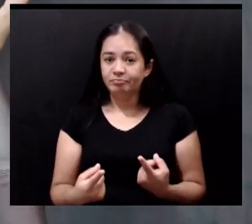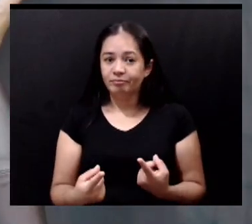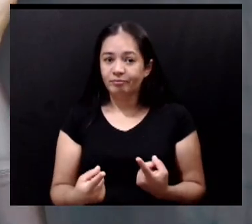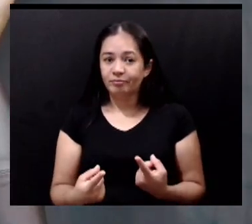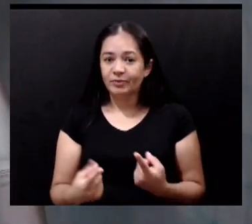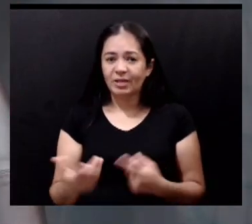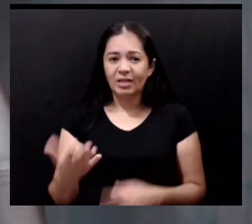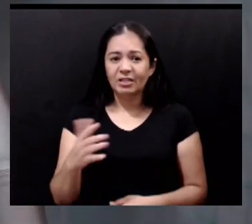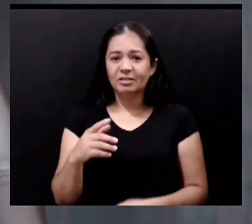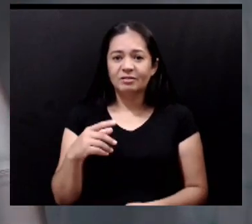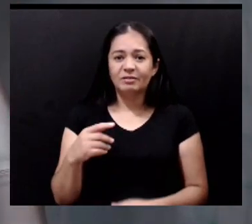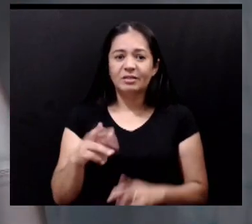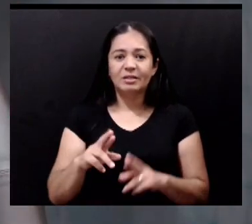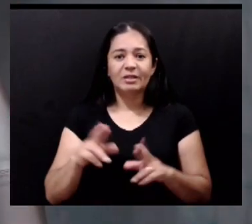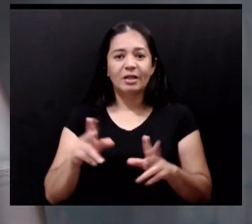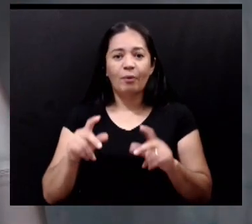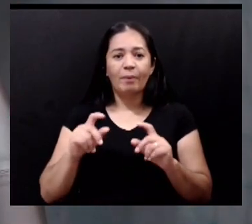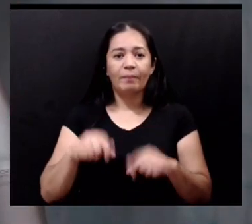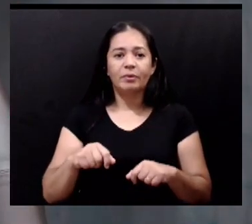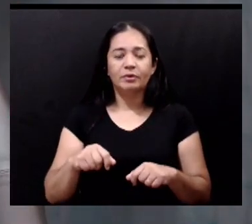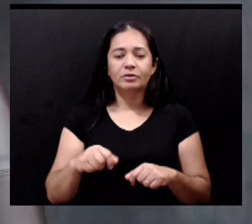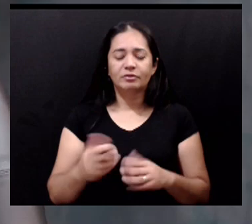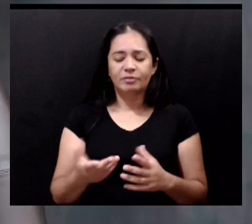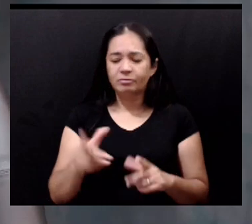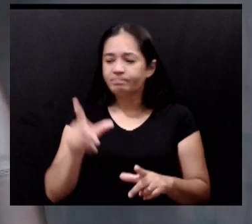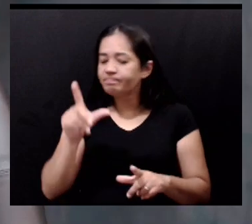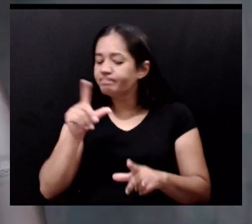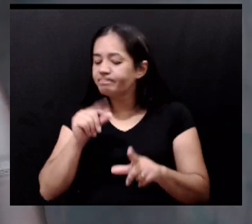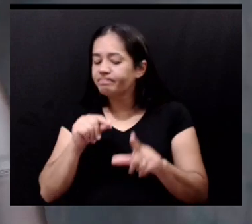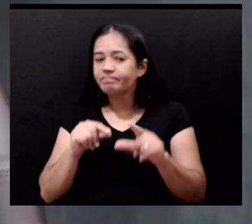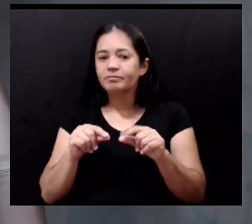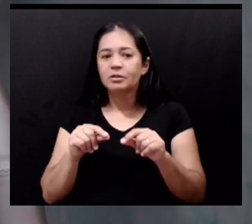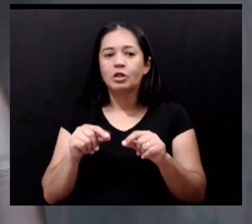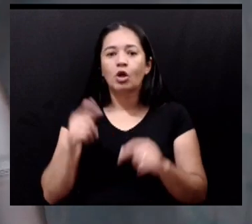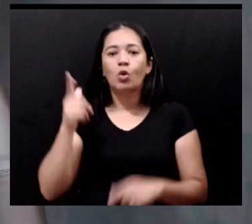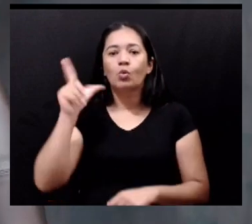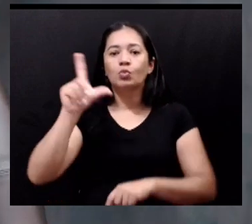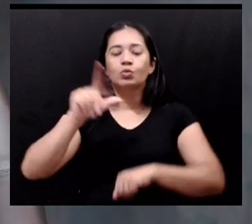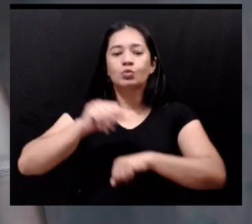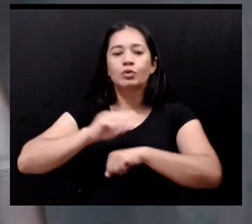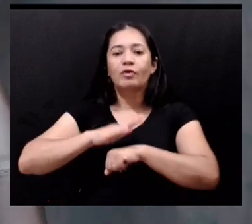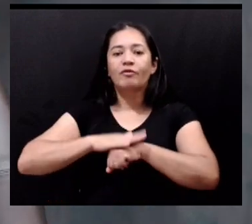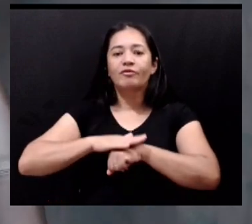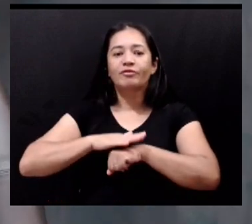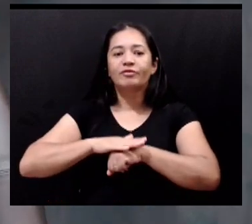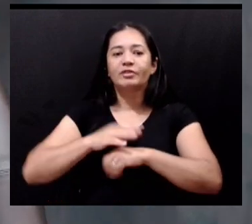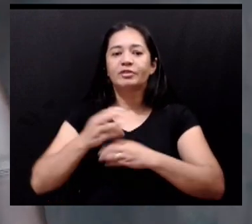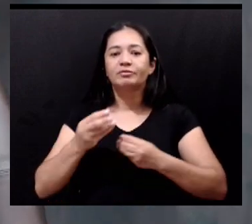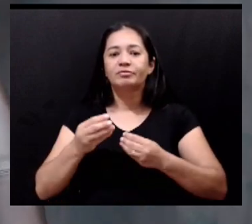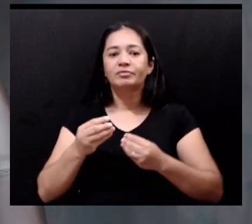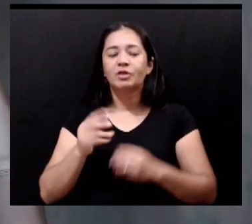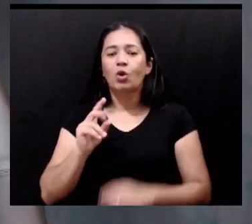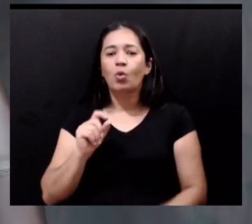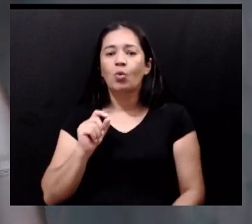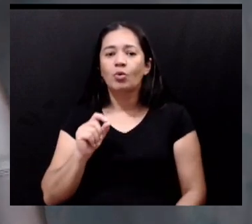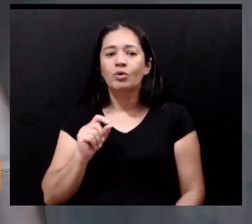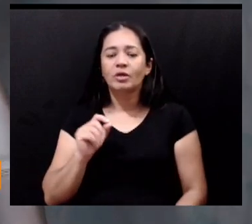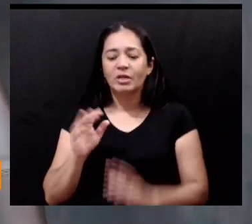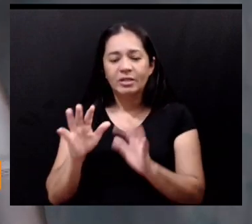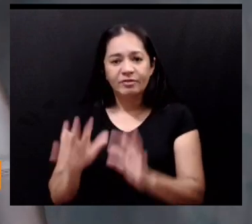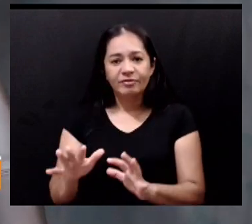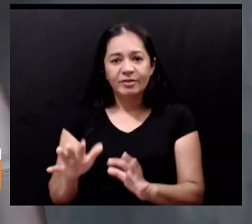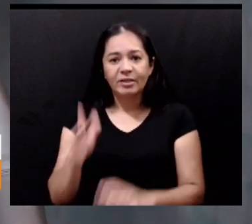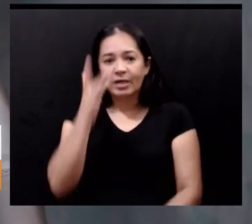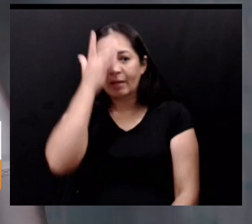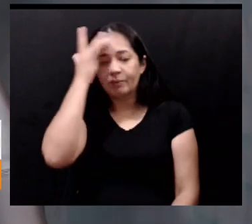um filtro, né? E possa fazer o que vai ficar disso que a pessoa falou. Às vezes ela